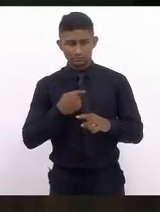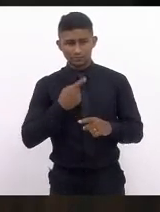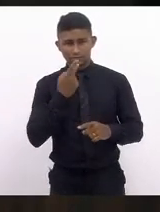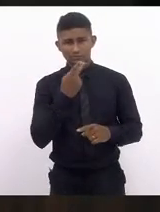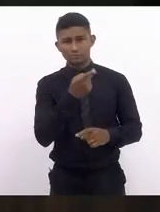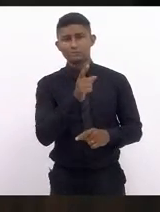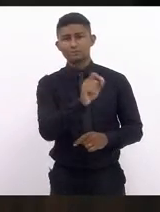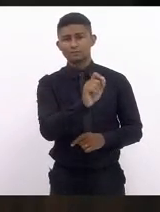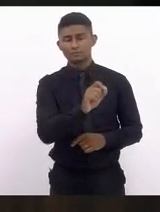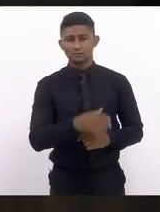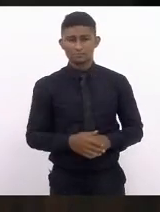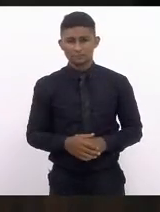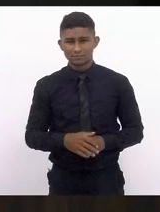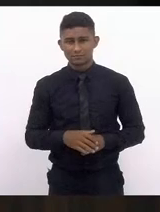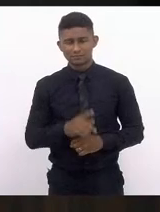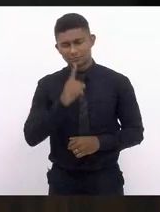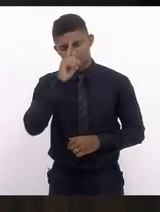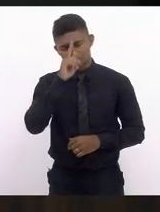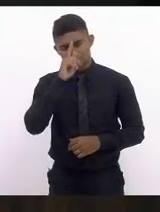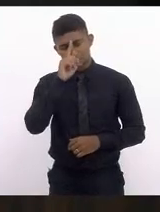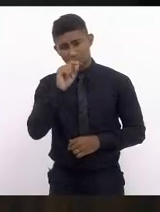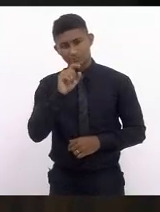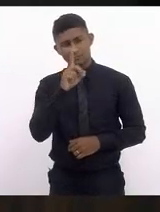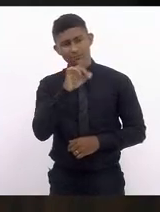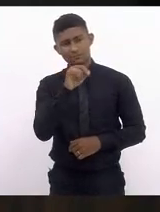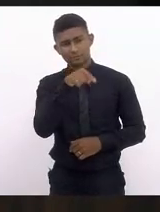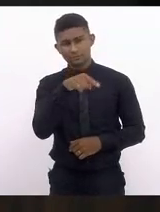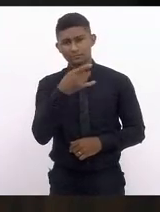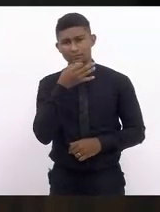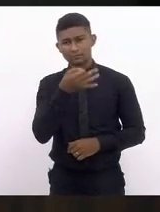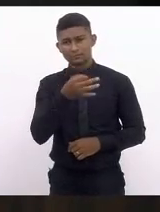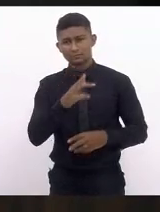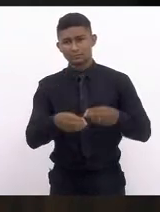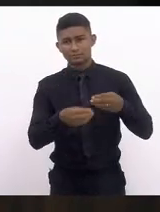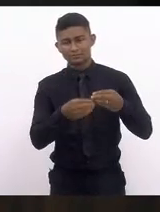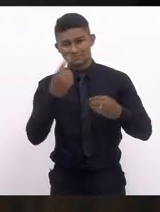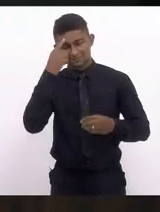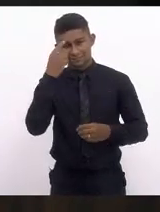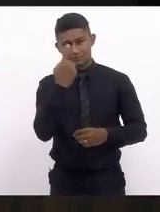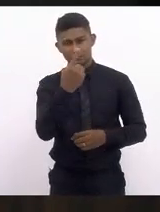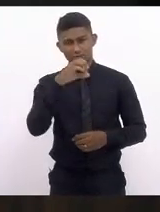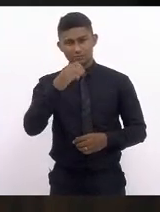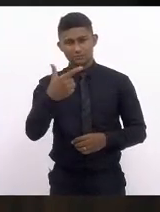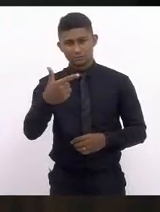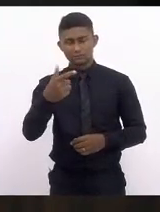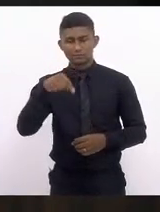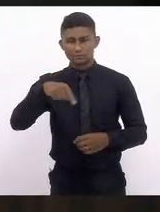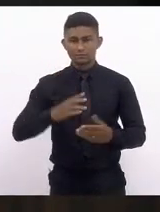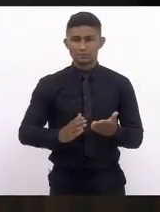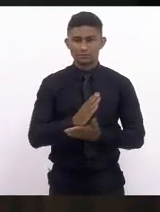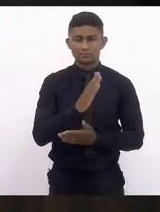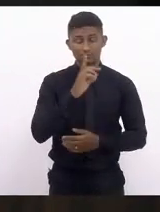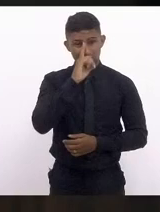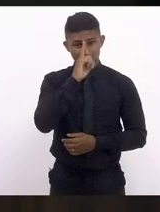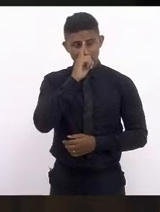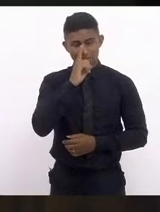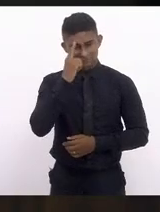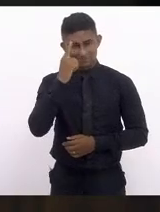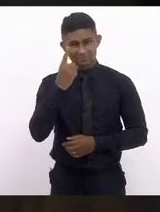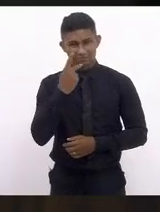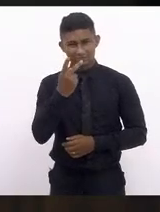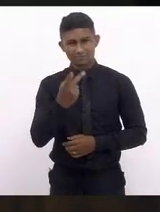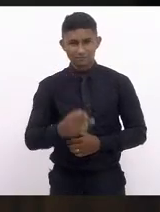de o o risco ela tivesse um destaque aqui para levar todo mundo para 192 ser aprovado aqui